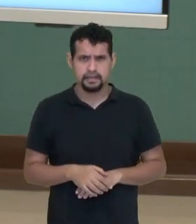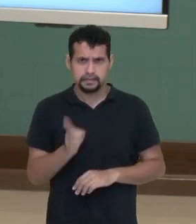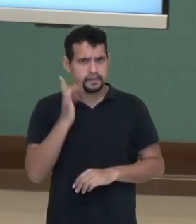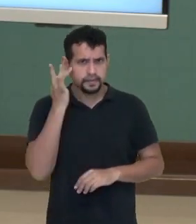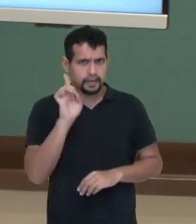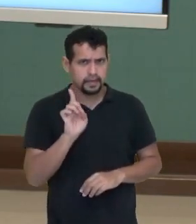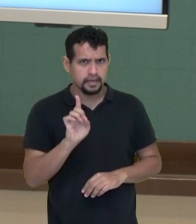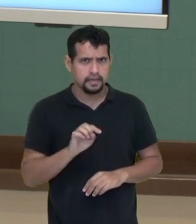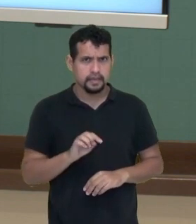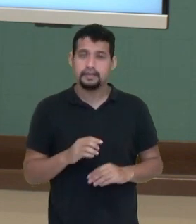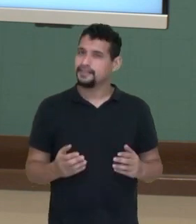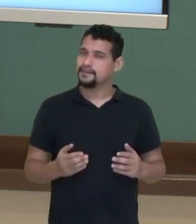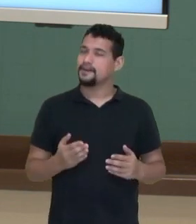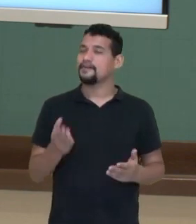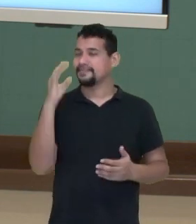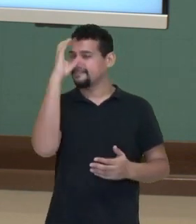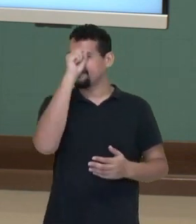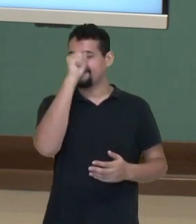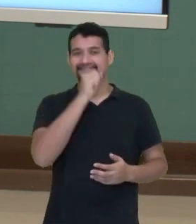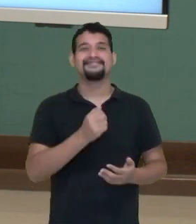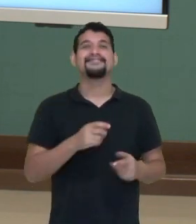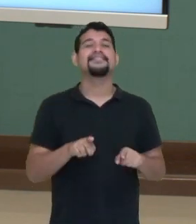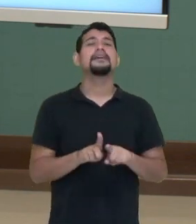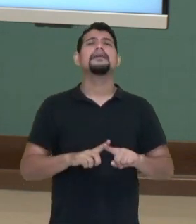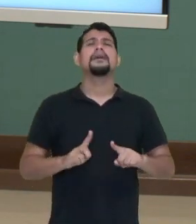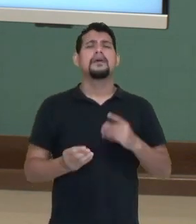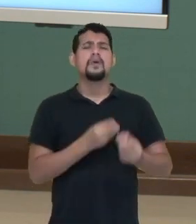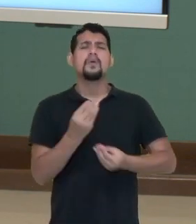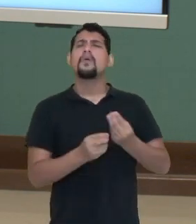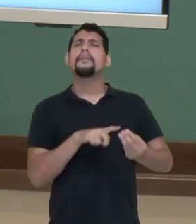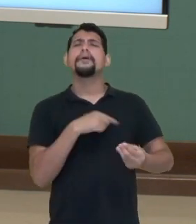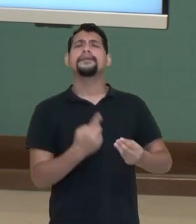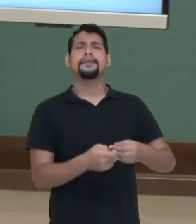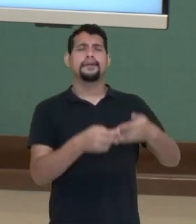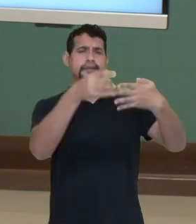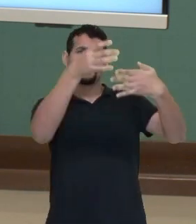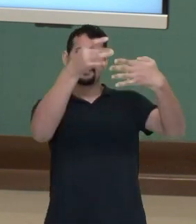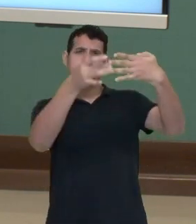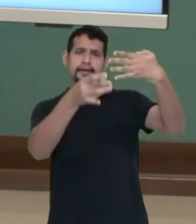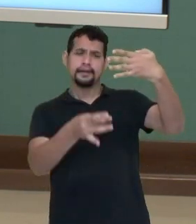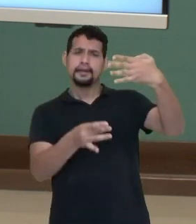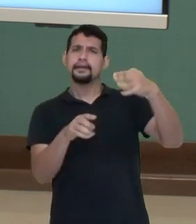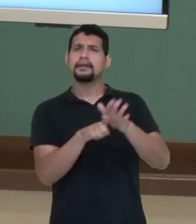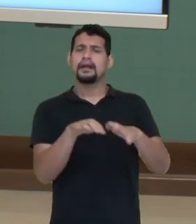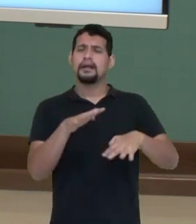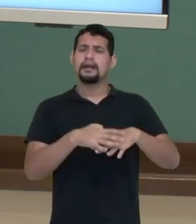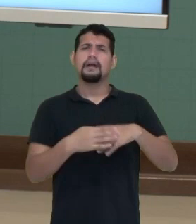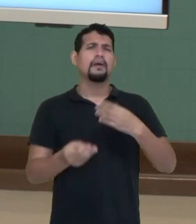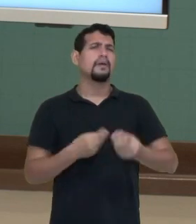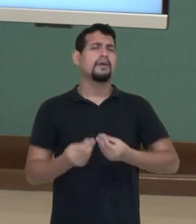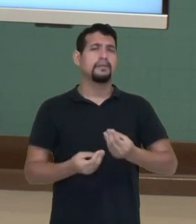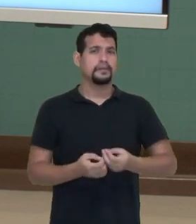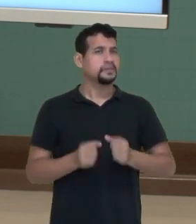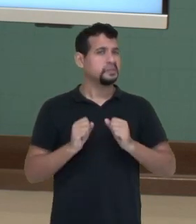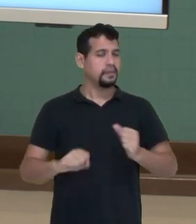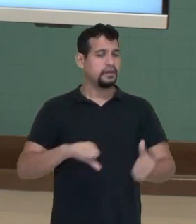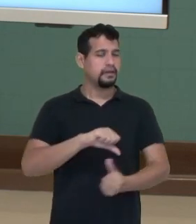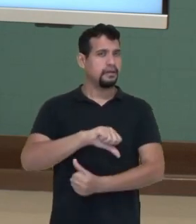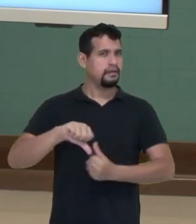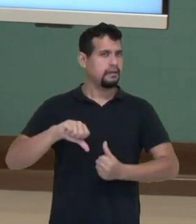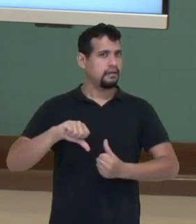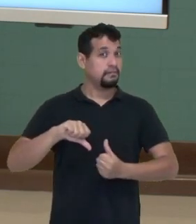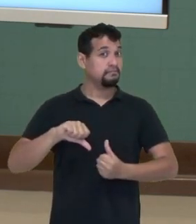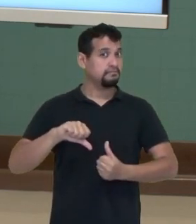sabia, fique sabendo. Olha lá, ó. Como podemos classificar essas funções matemáticas? Podemos